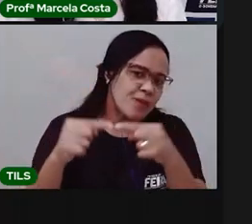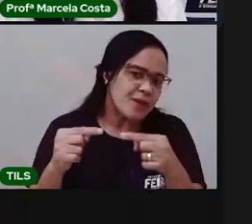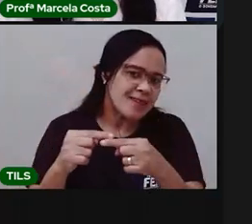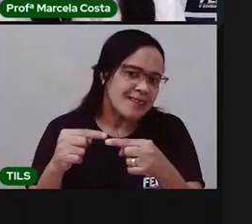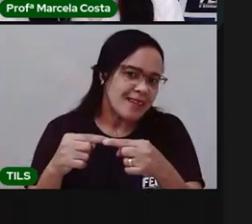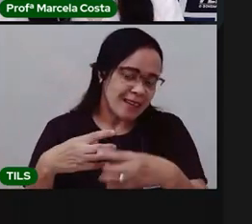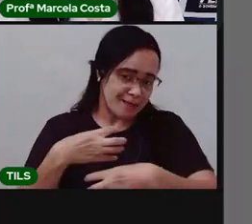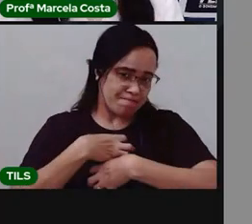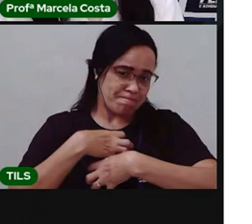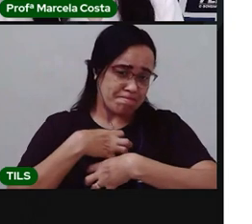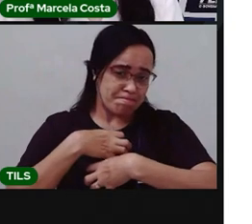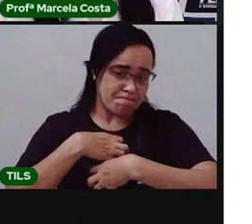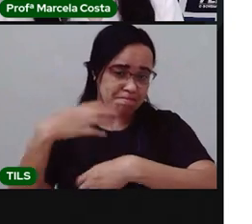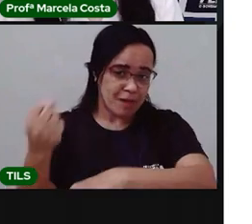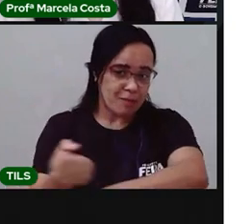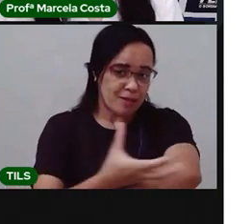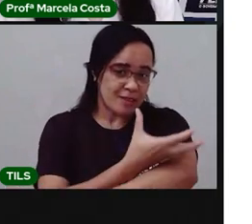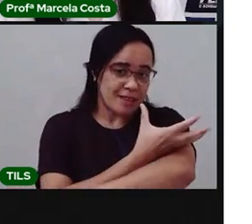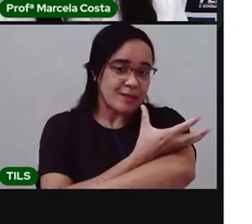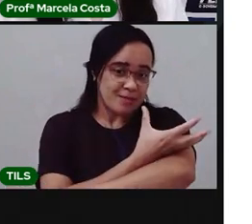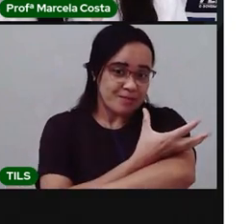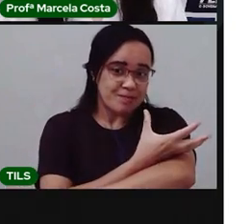está demonstrando.